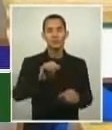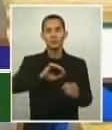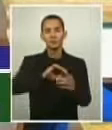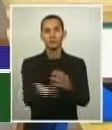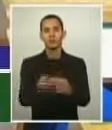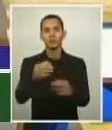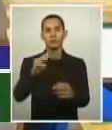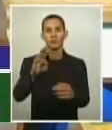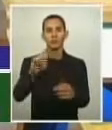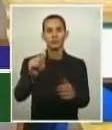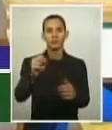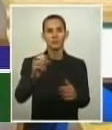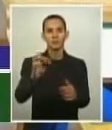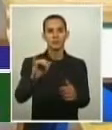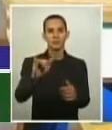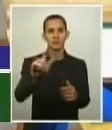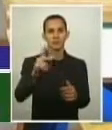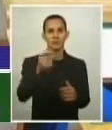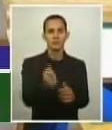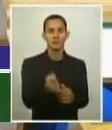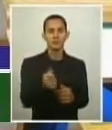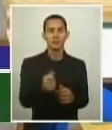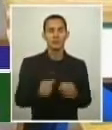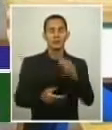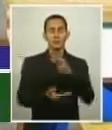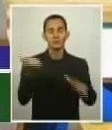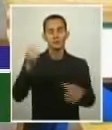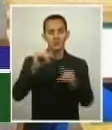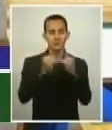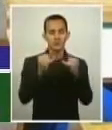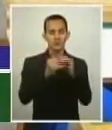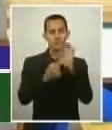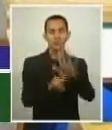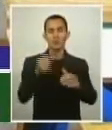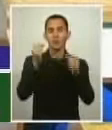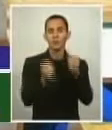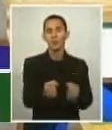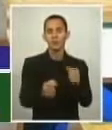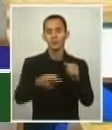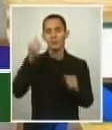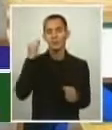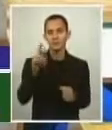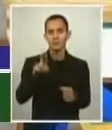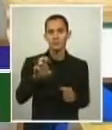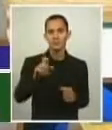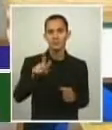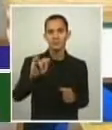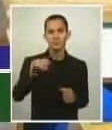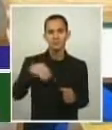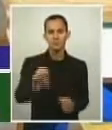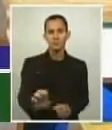era derrubar a instituição que expressava o poder do antigo regime